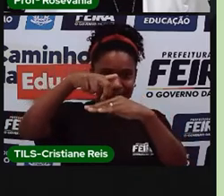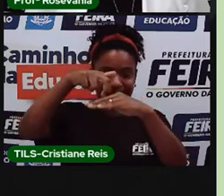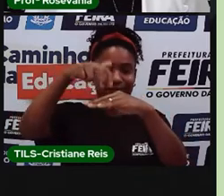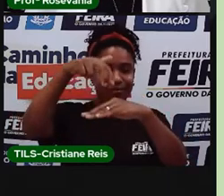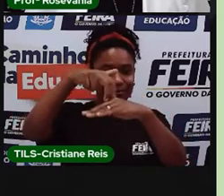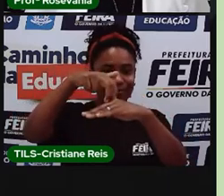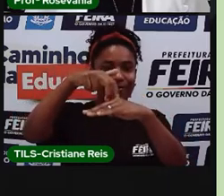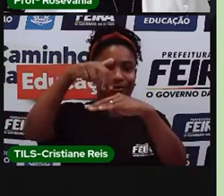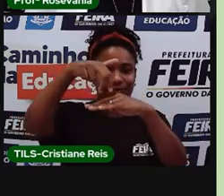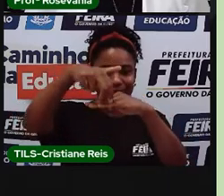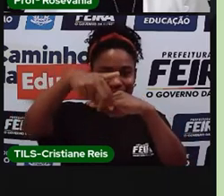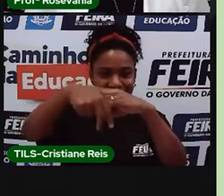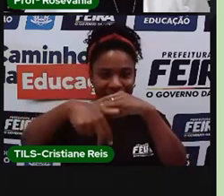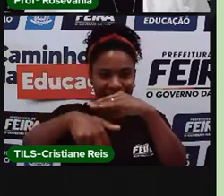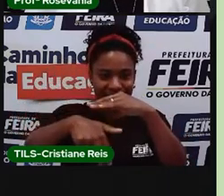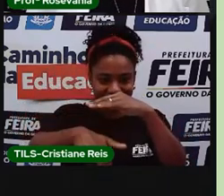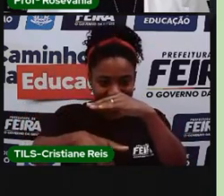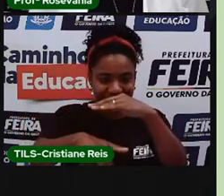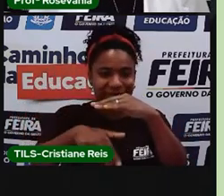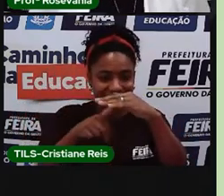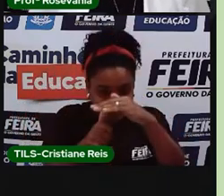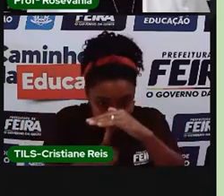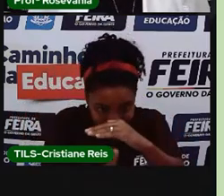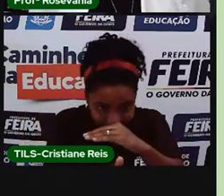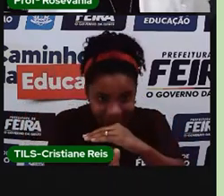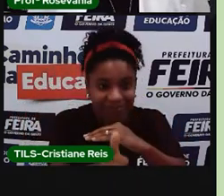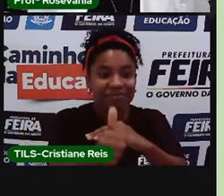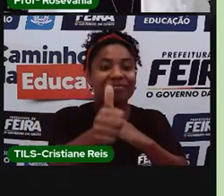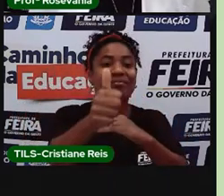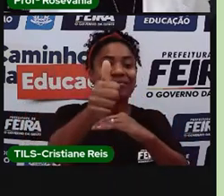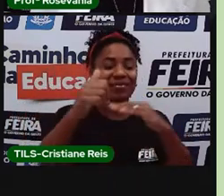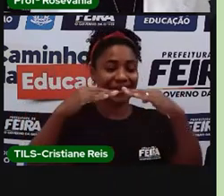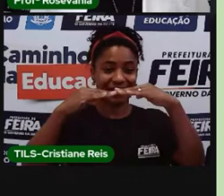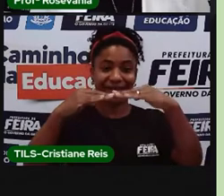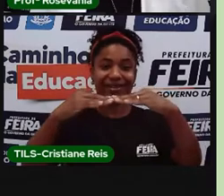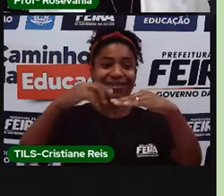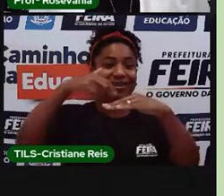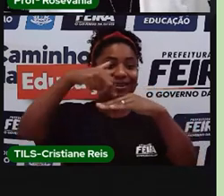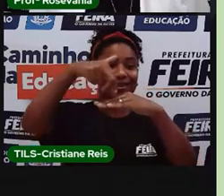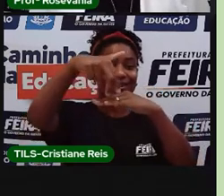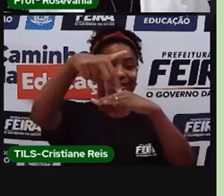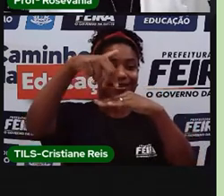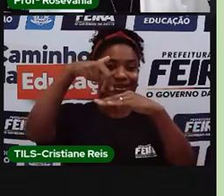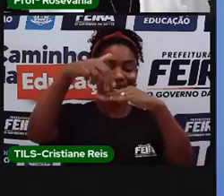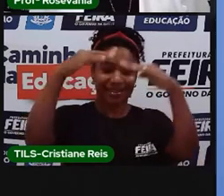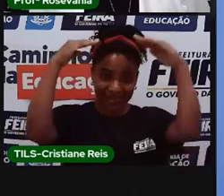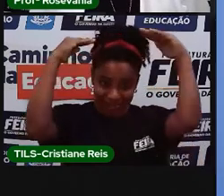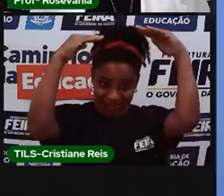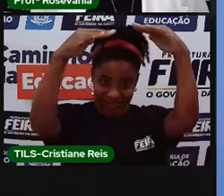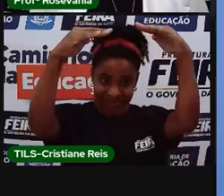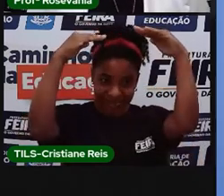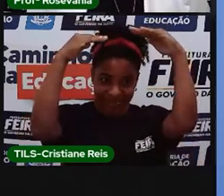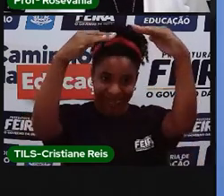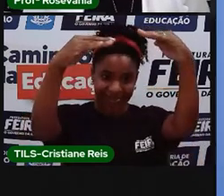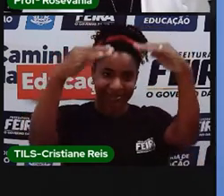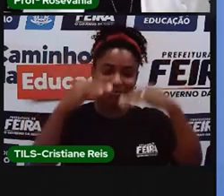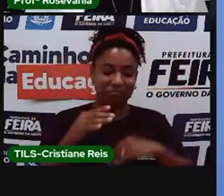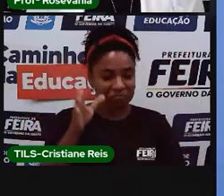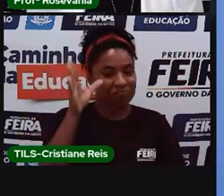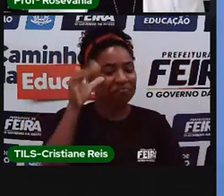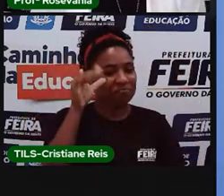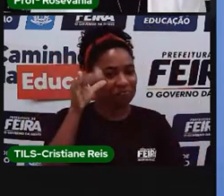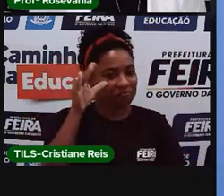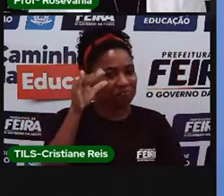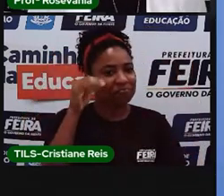o trânsito todo eram pelos telhados. Bastante interessante, não é mesmo? Isso é um momento curiosidade.